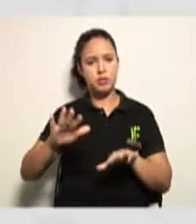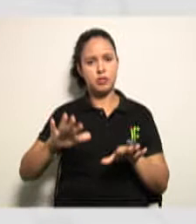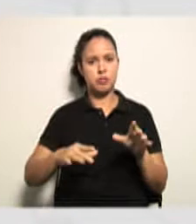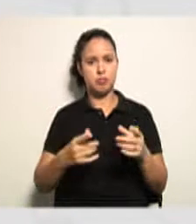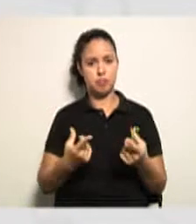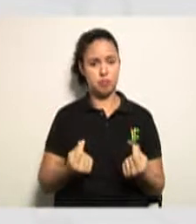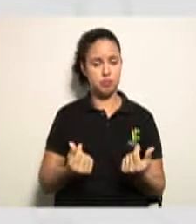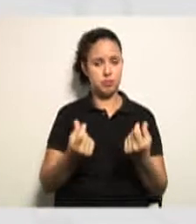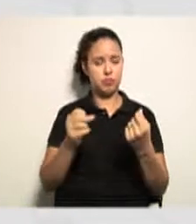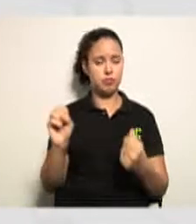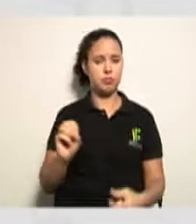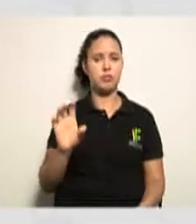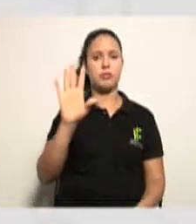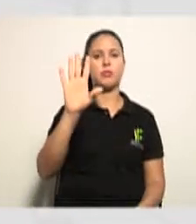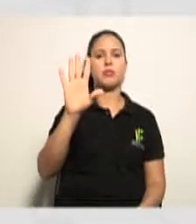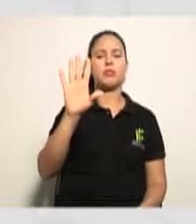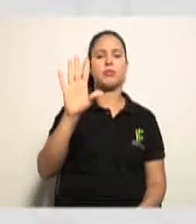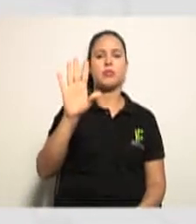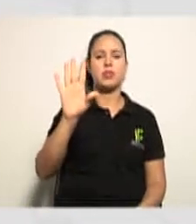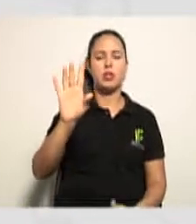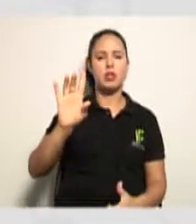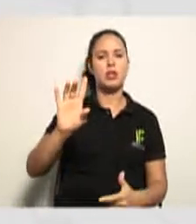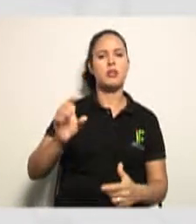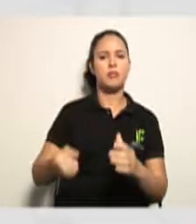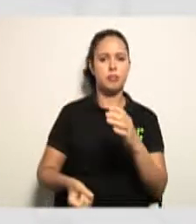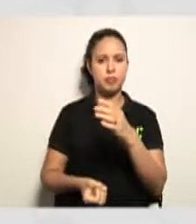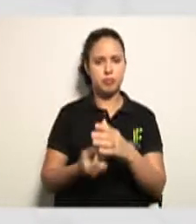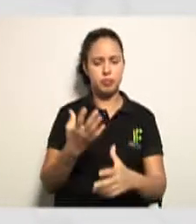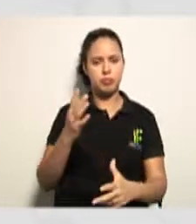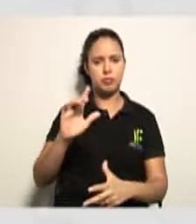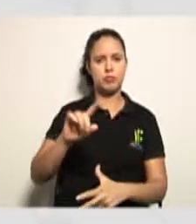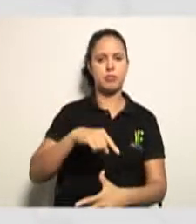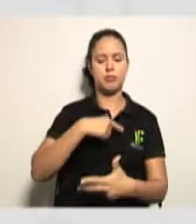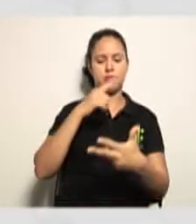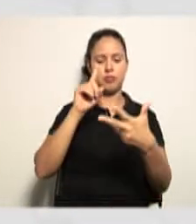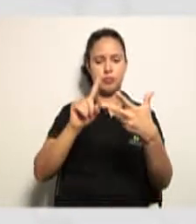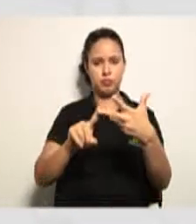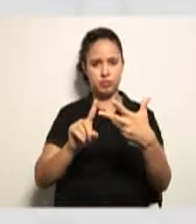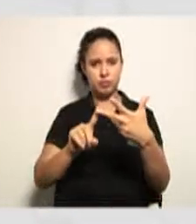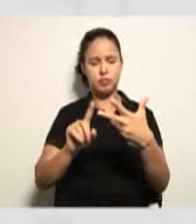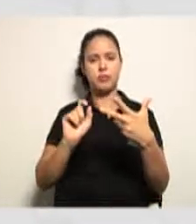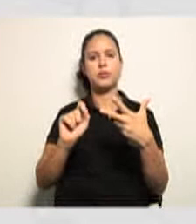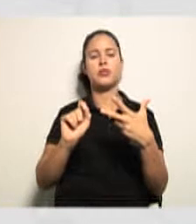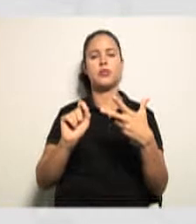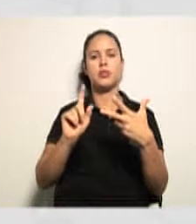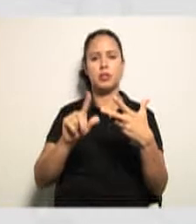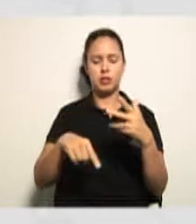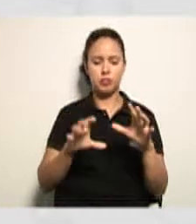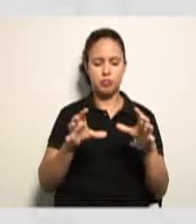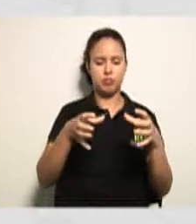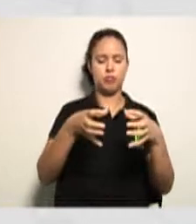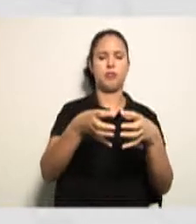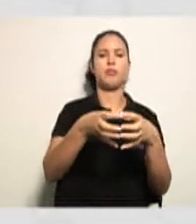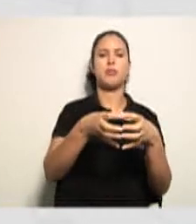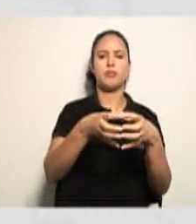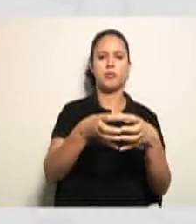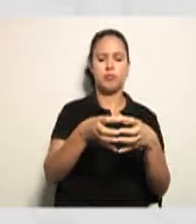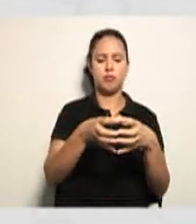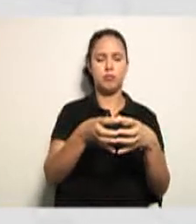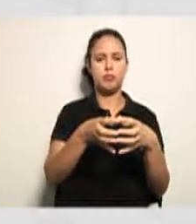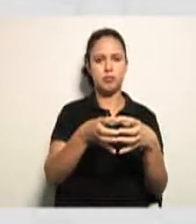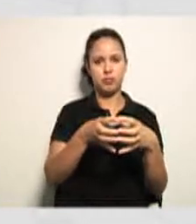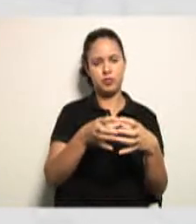Aí surge o terceiro setor, as organizações civil de interesse público de forma